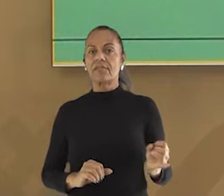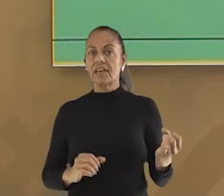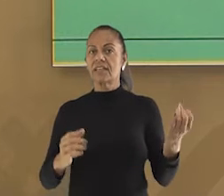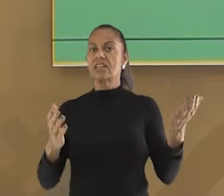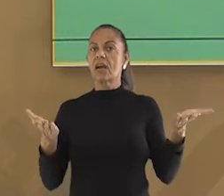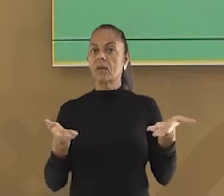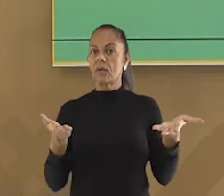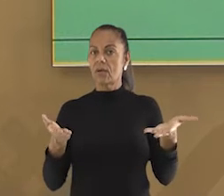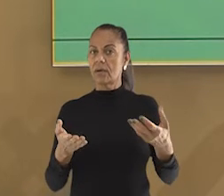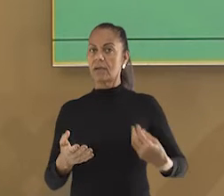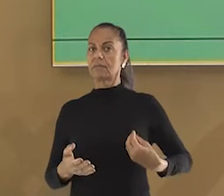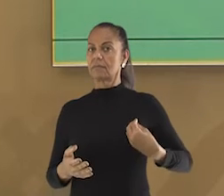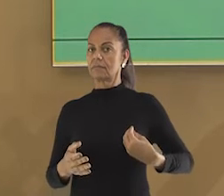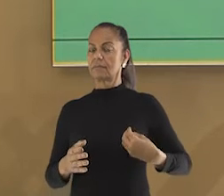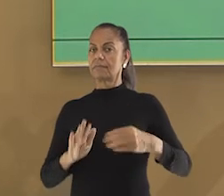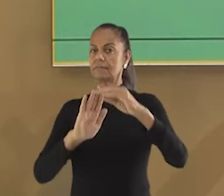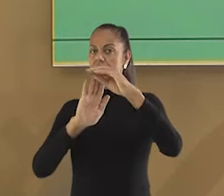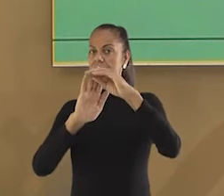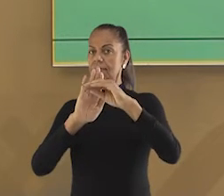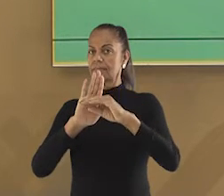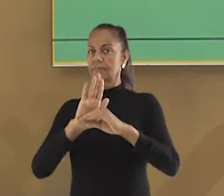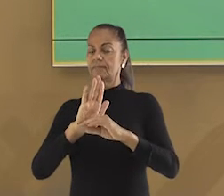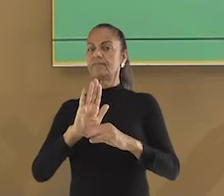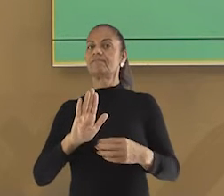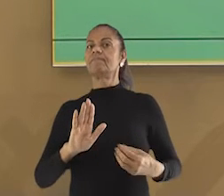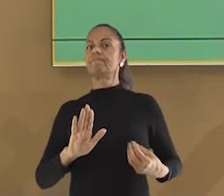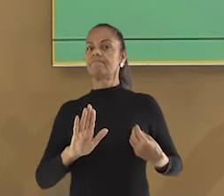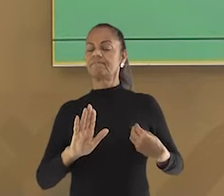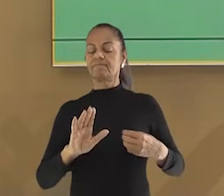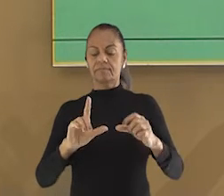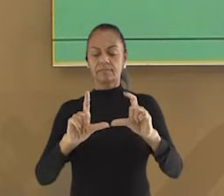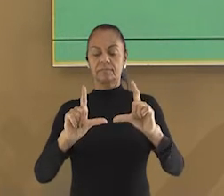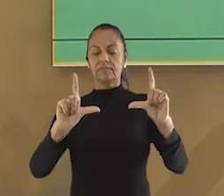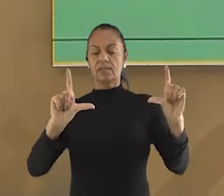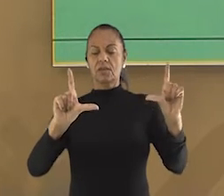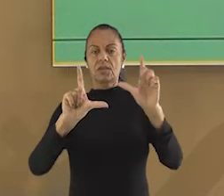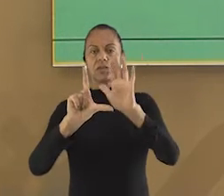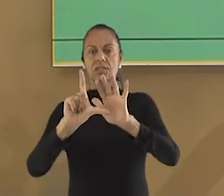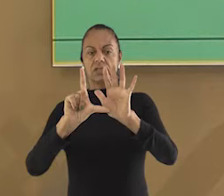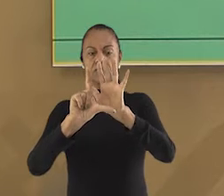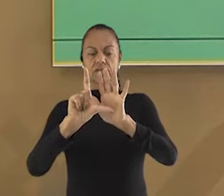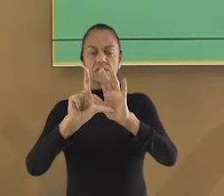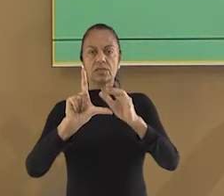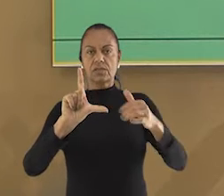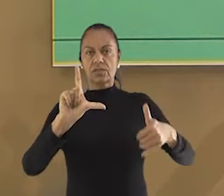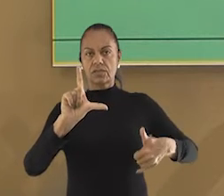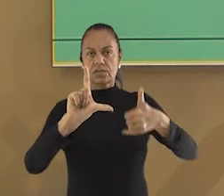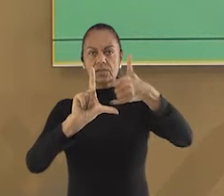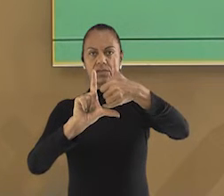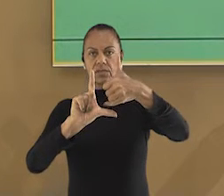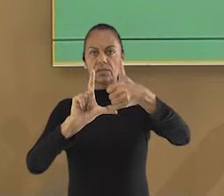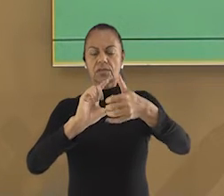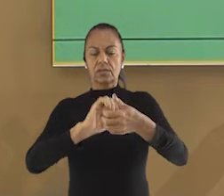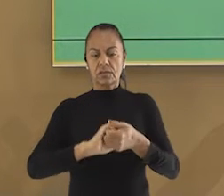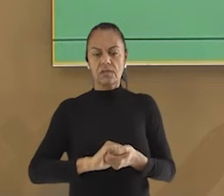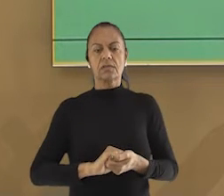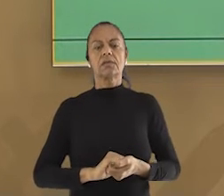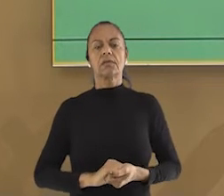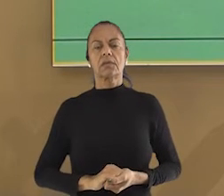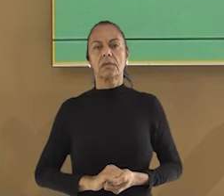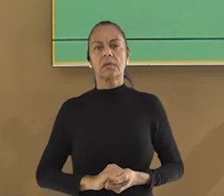a sua presença registrada. Basta acessar o código QR que aparece aí na sua tela. Vamos relembrar o que